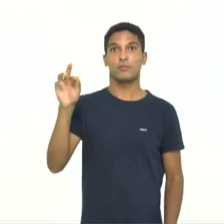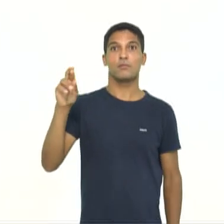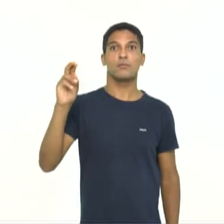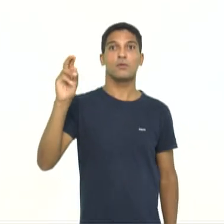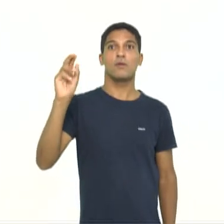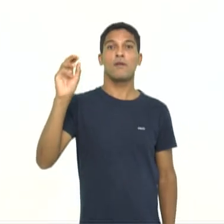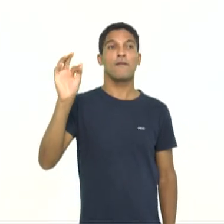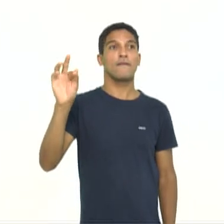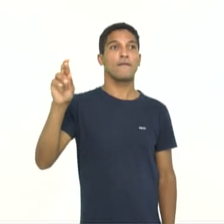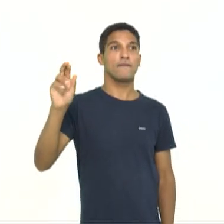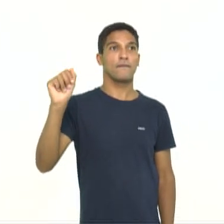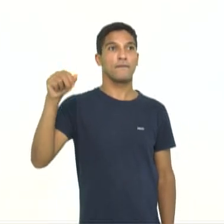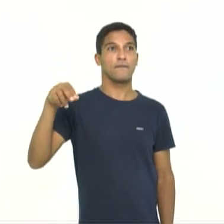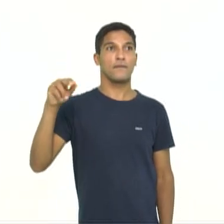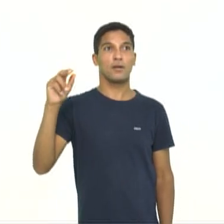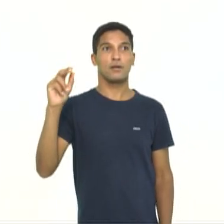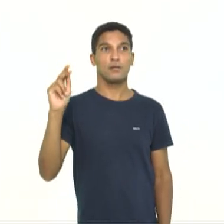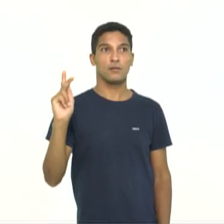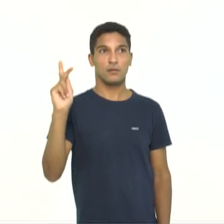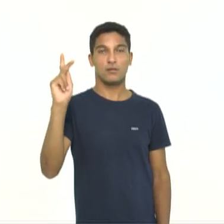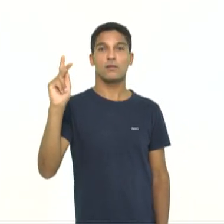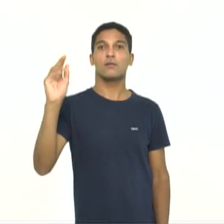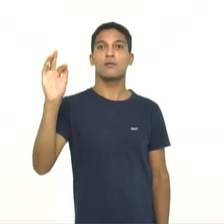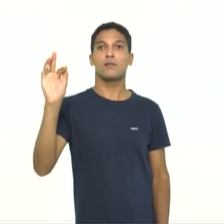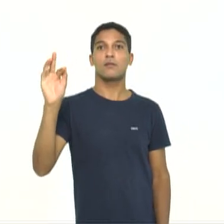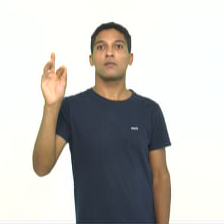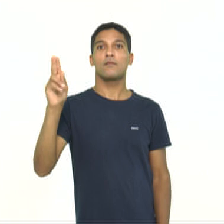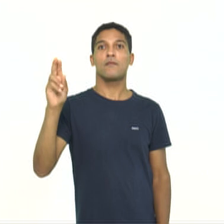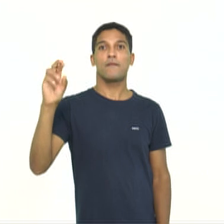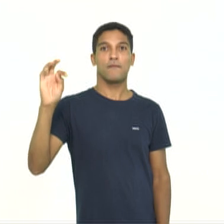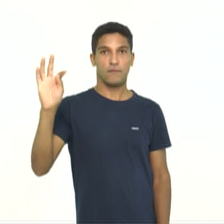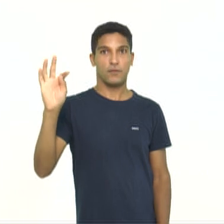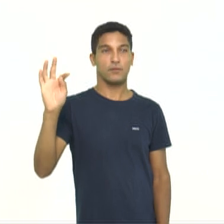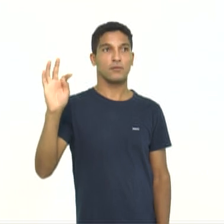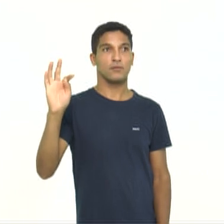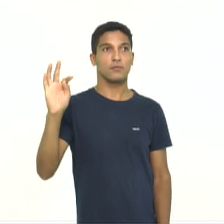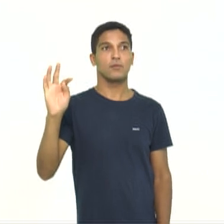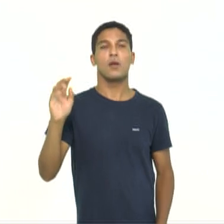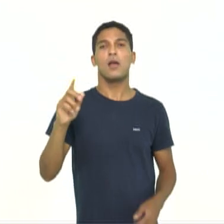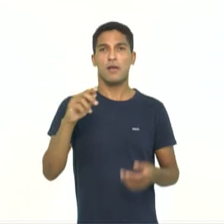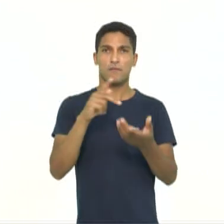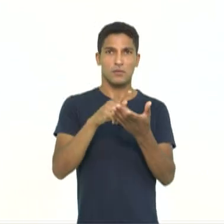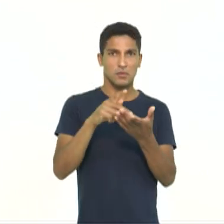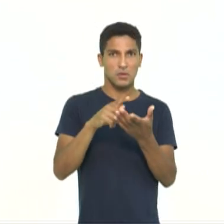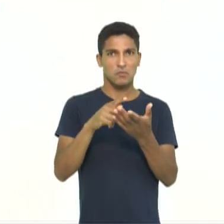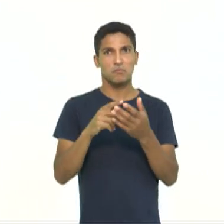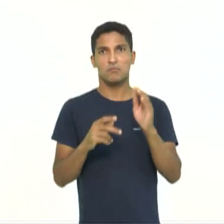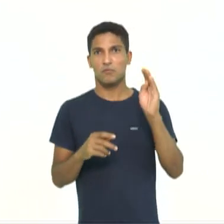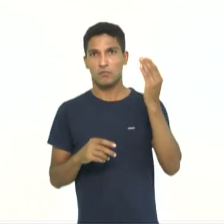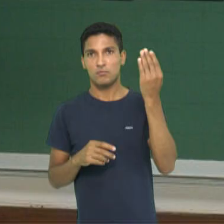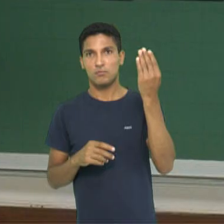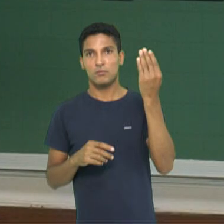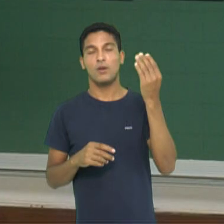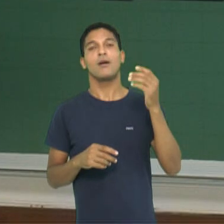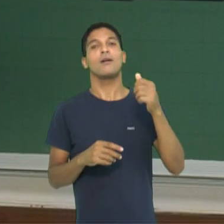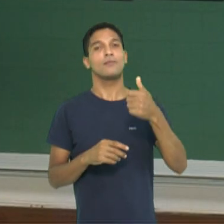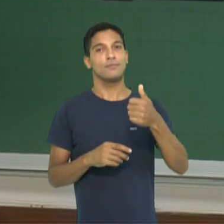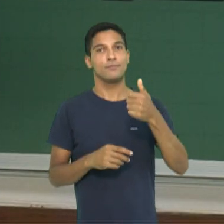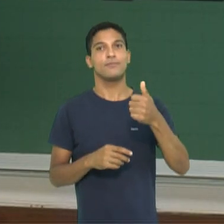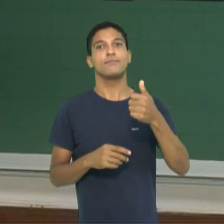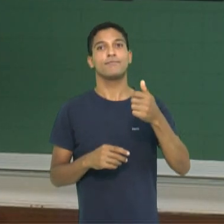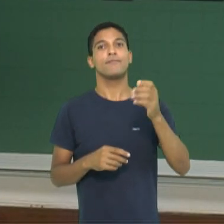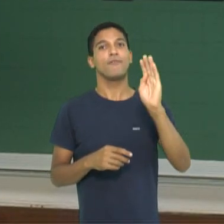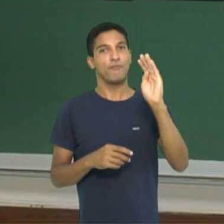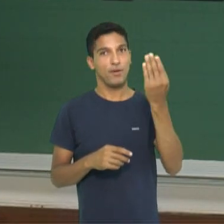compreensão especializada e unidimensional da realidade. Esta afirmação é. Se você marcou falsa, você acertou.